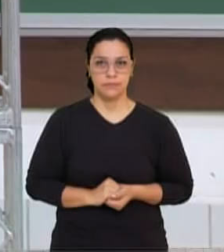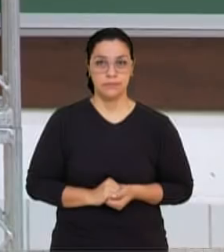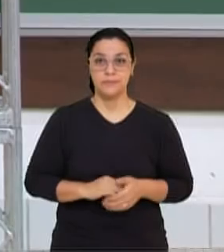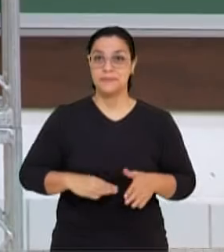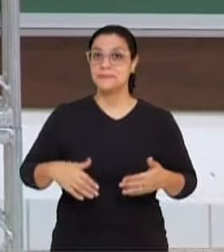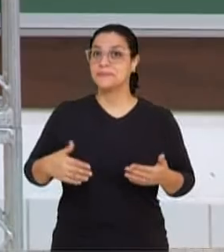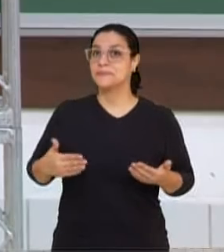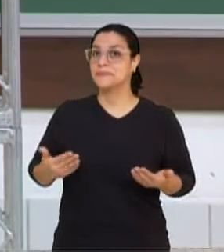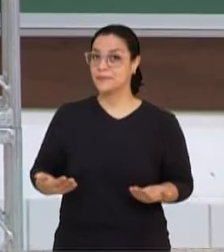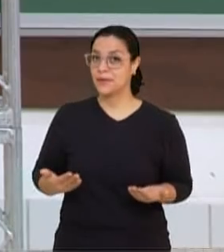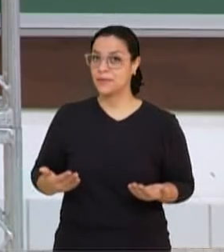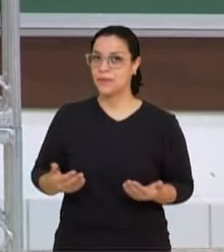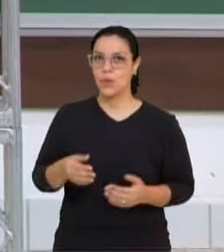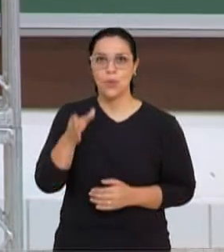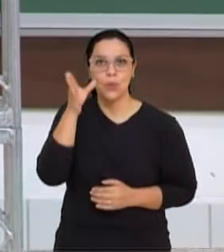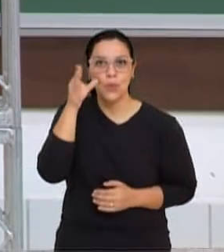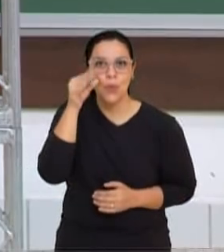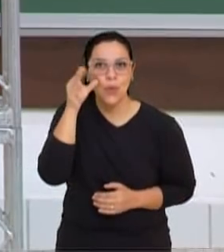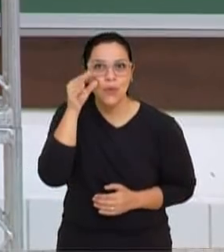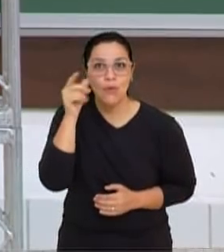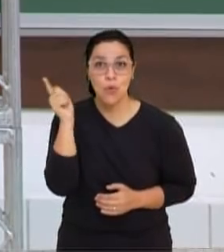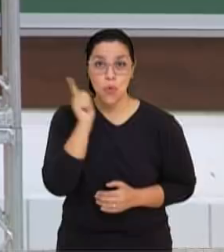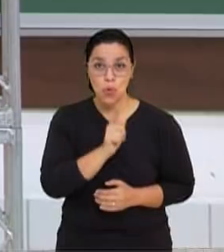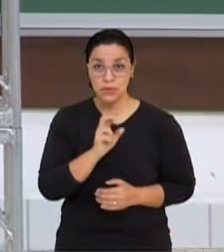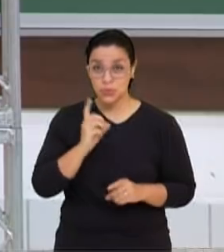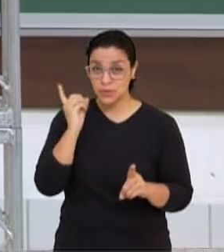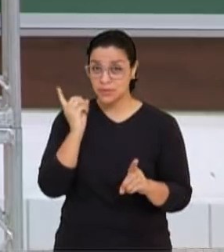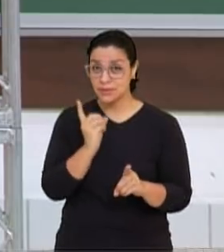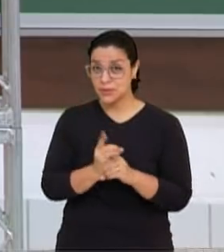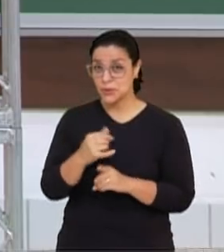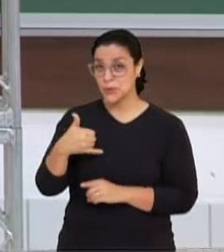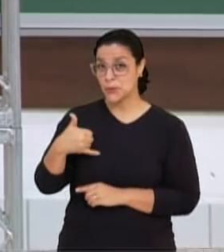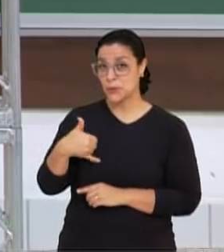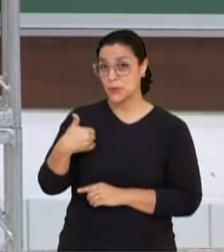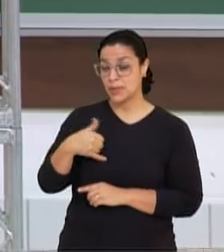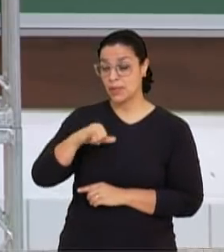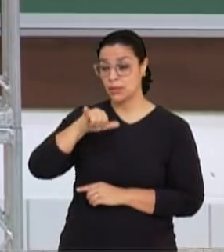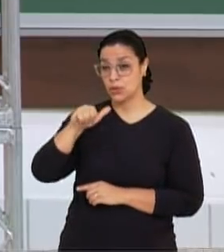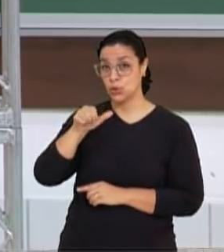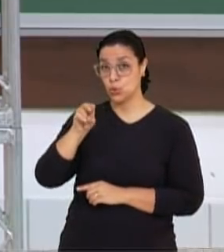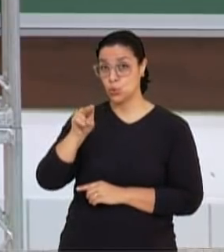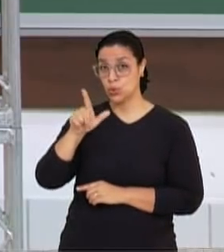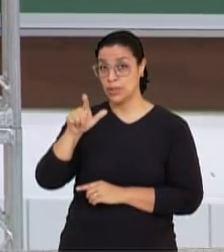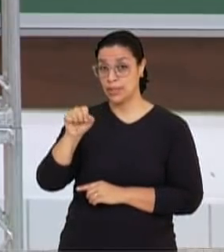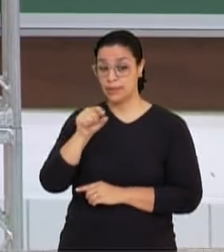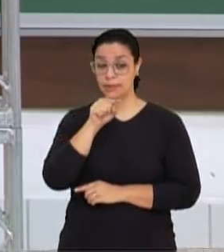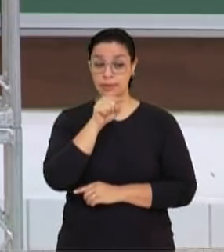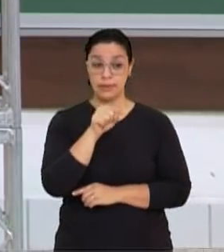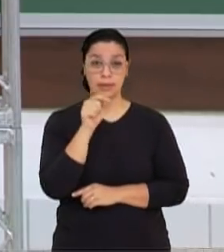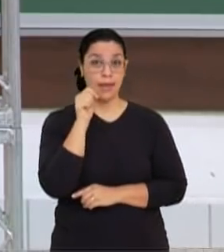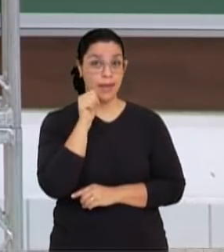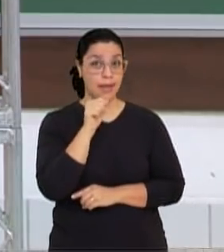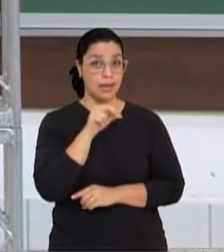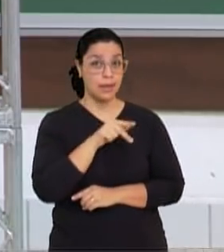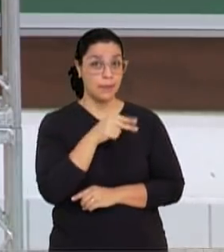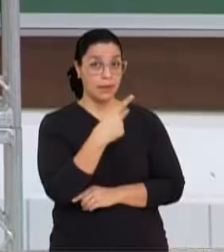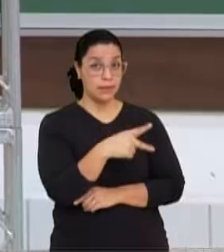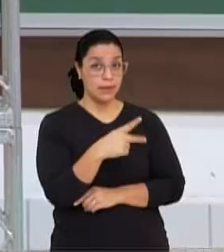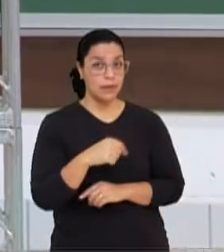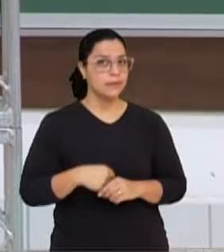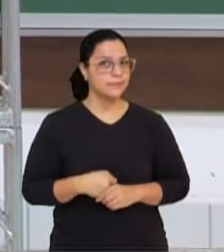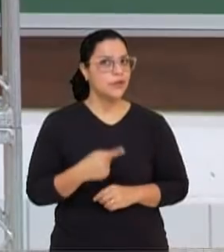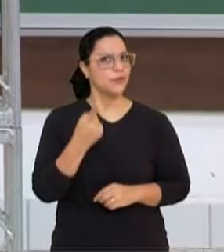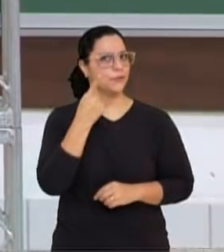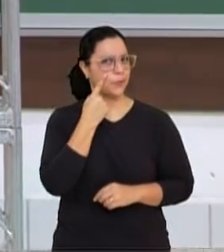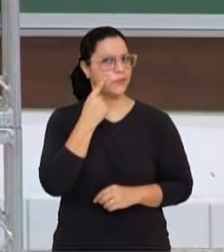E aí? Tô curiosa, vocês conseguiram descobrir a idade da Juliana e da irmã dela? Então, vamos ver como é que